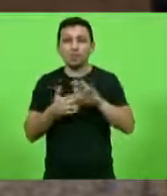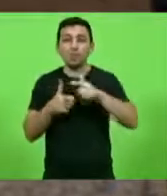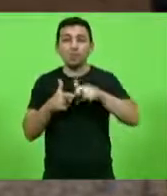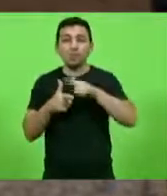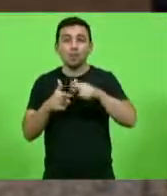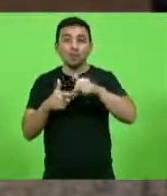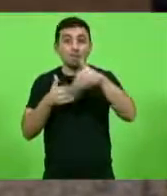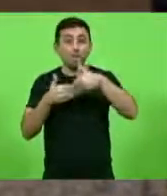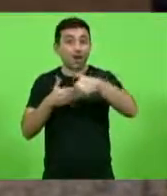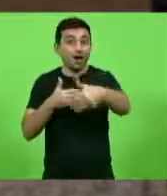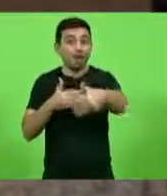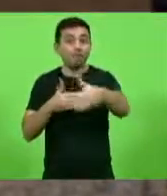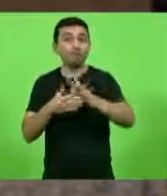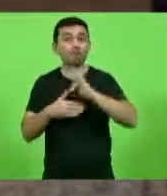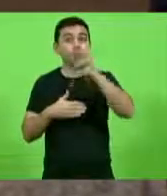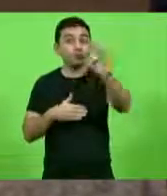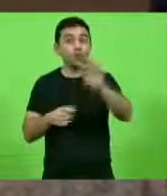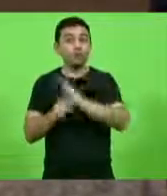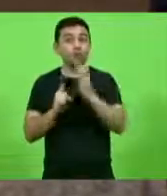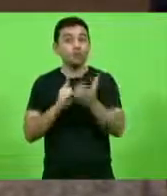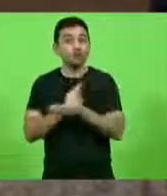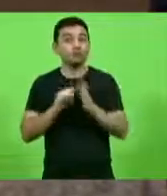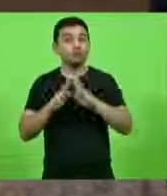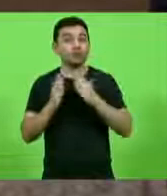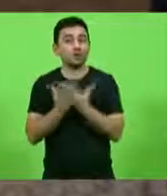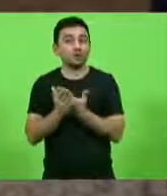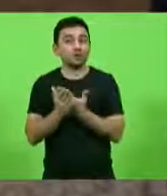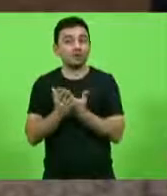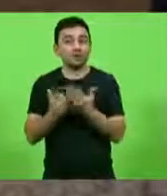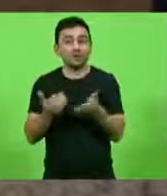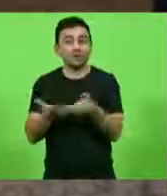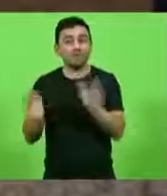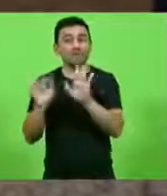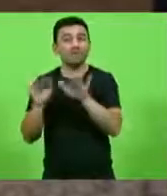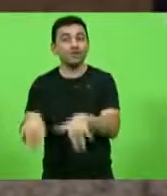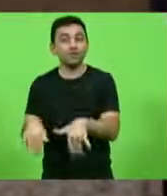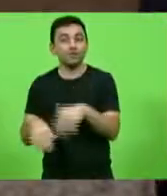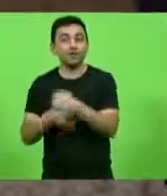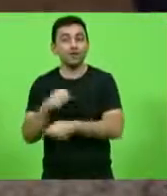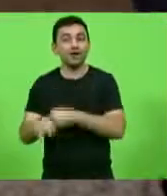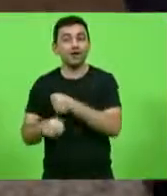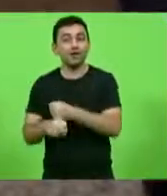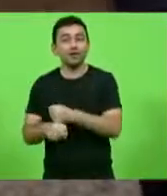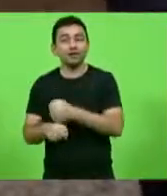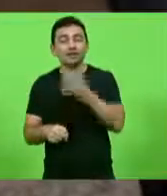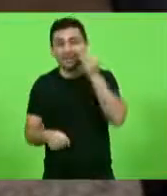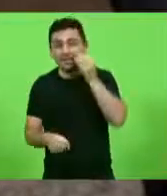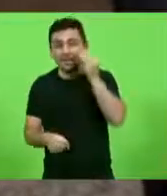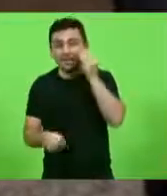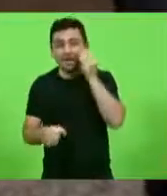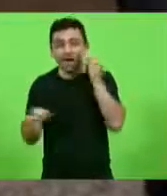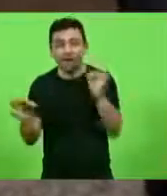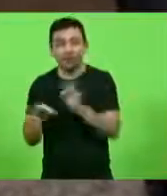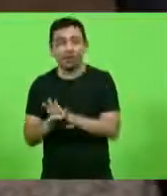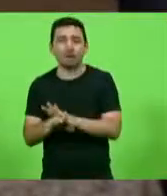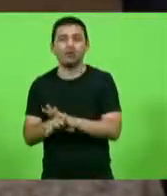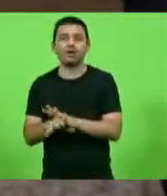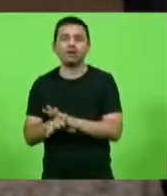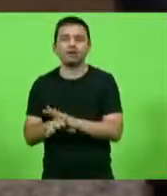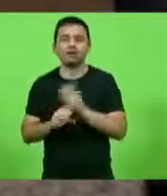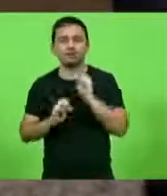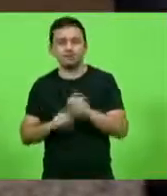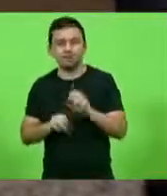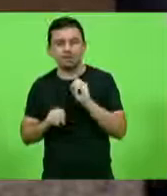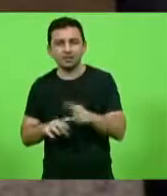estamos gerando para a comunidade escolar, que vai estar justamente no final do ano tentando acabar com o seu ano letivo, dar conta da